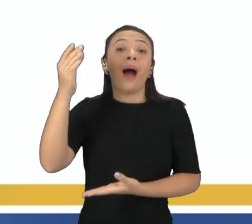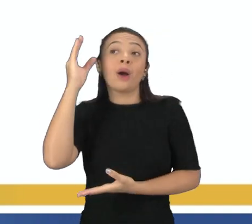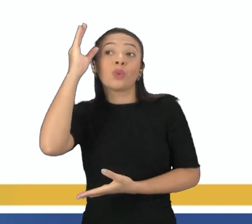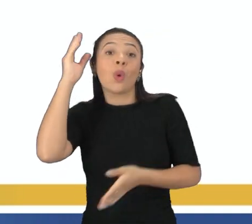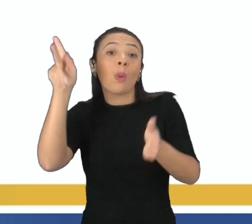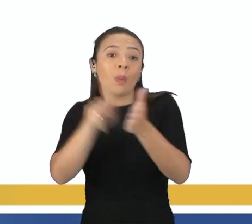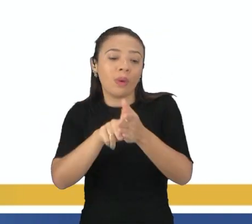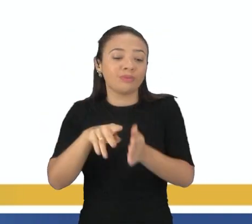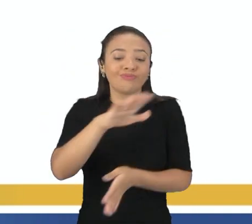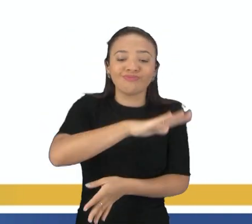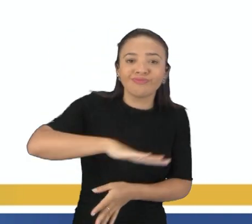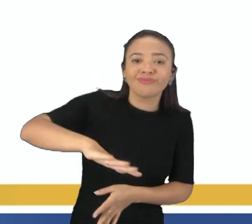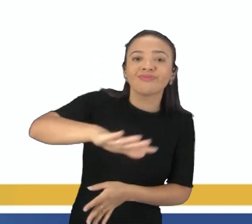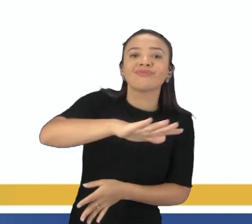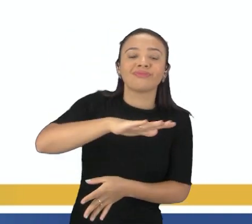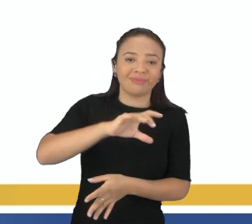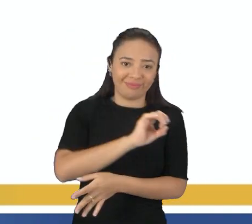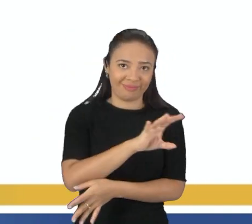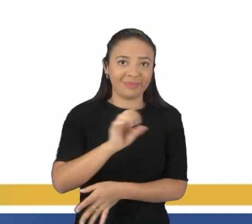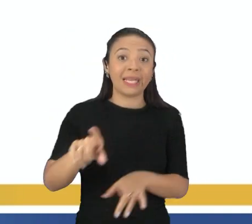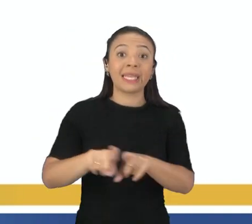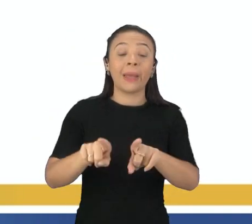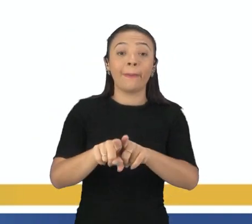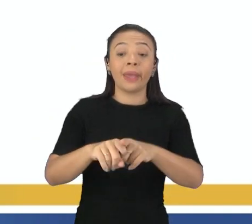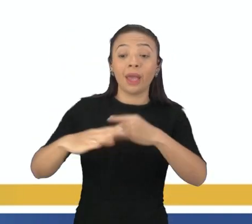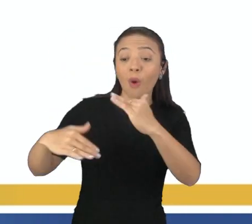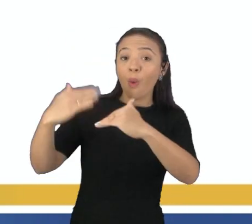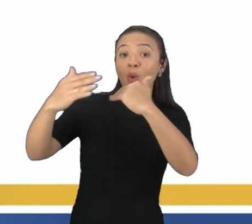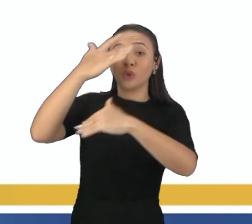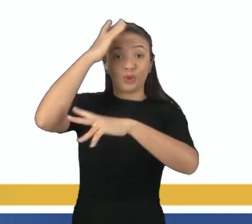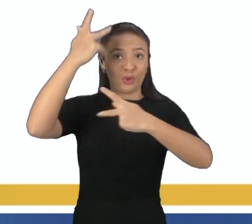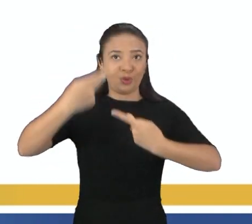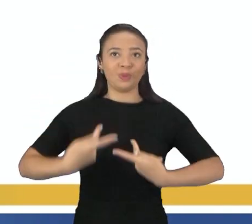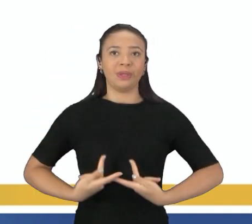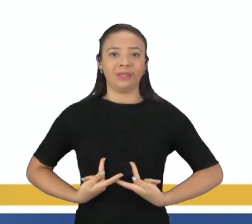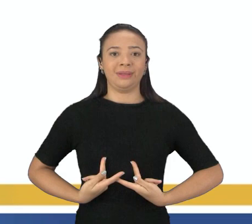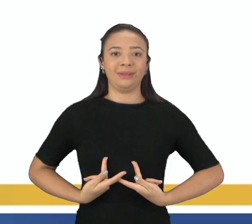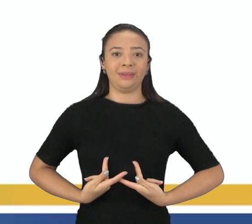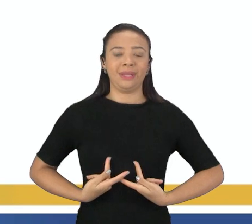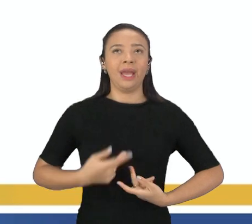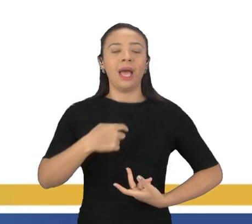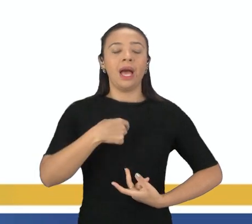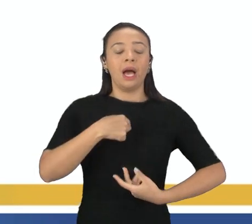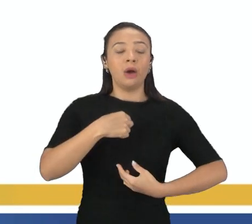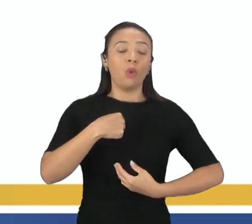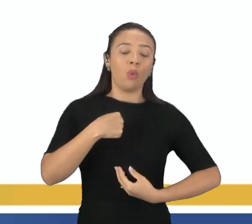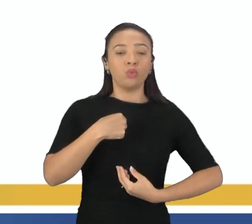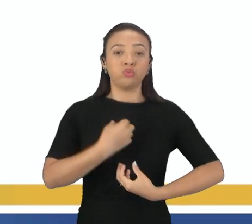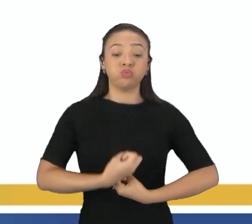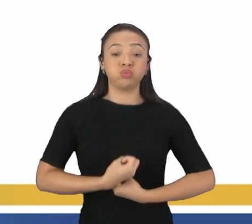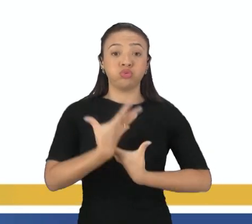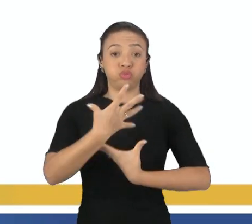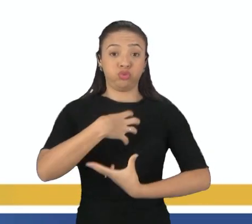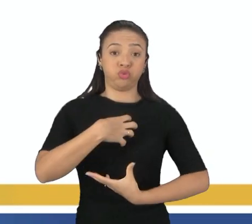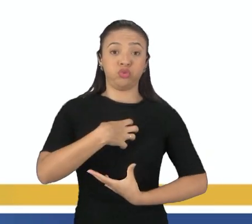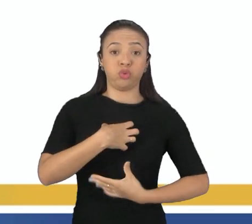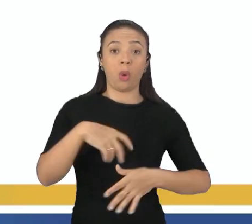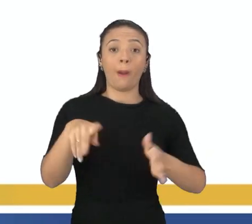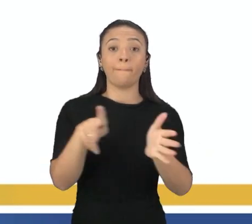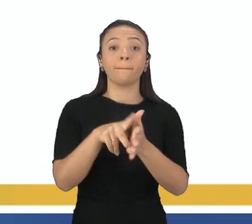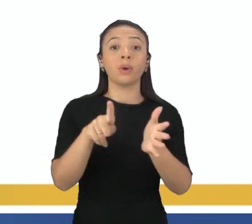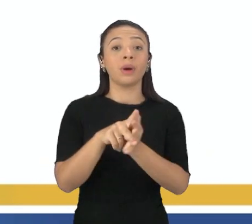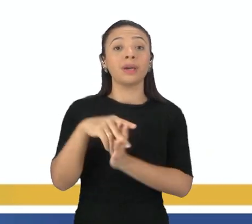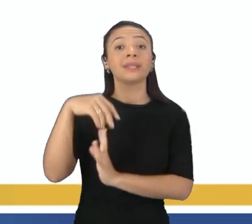região, e no desenvolvimento humano em sua totalidade, expressando a produção espiritual de um povo em uma determinada